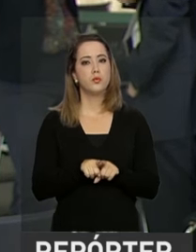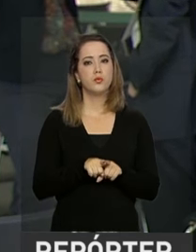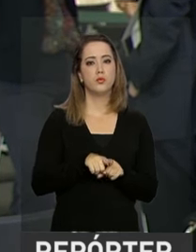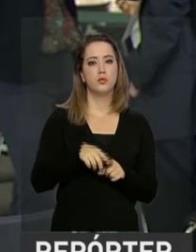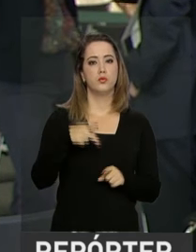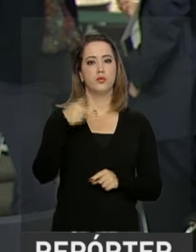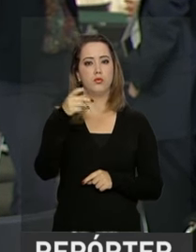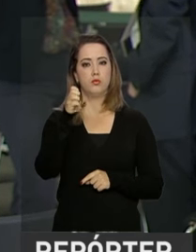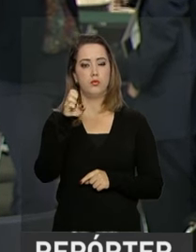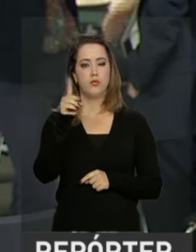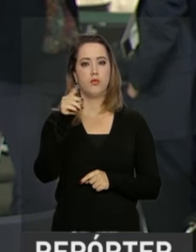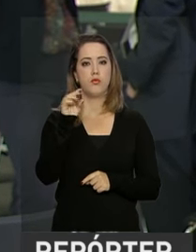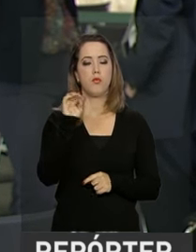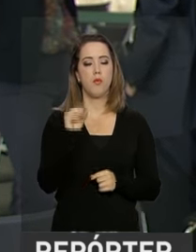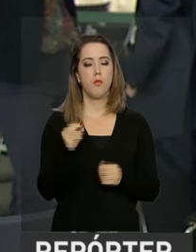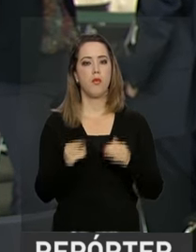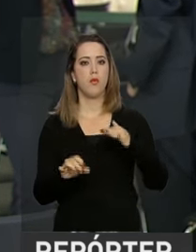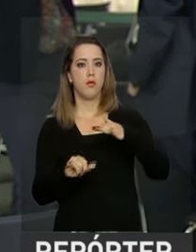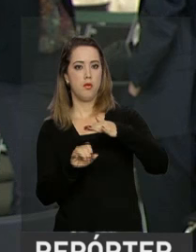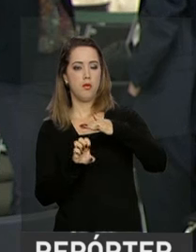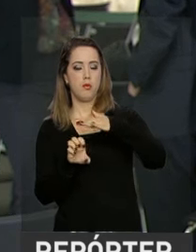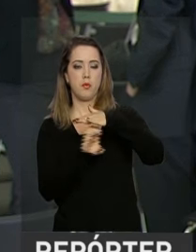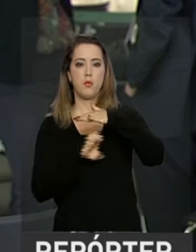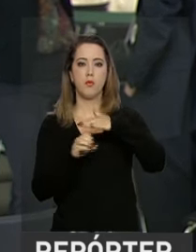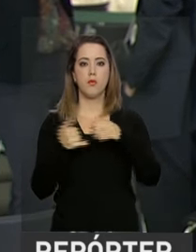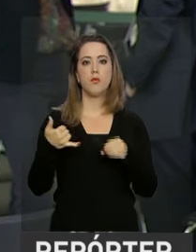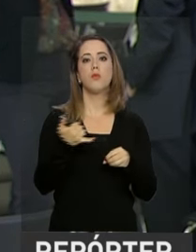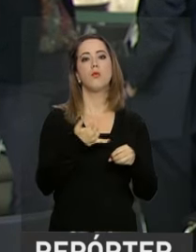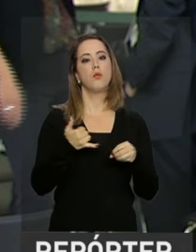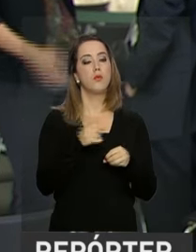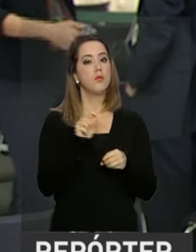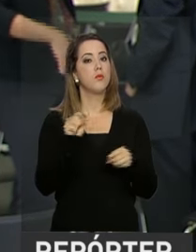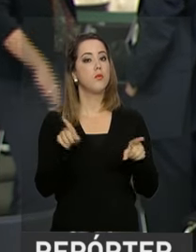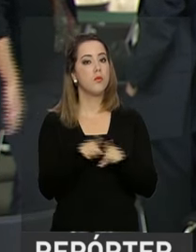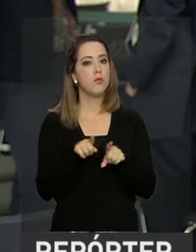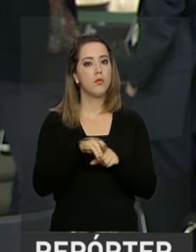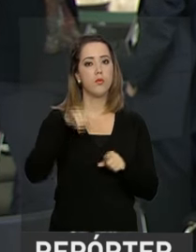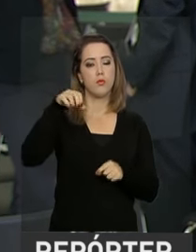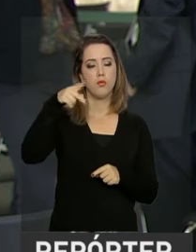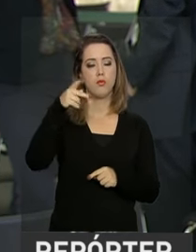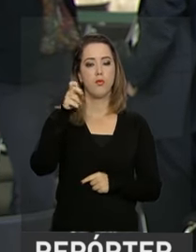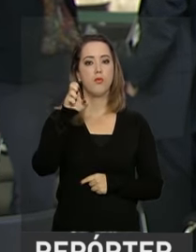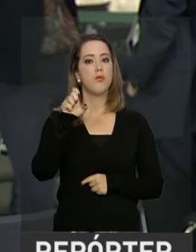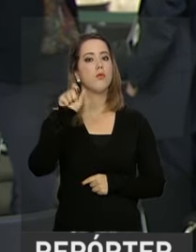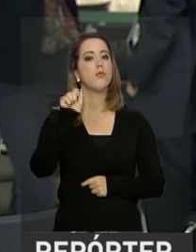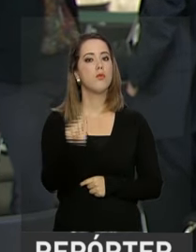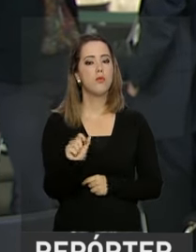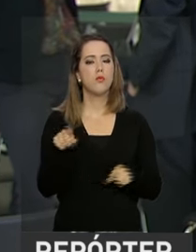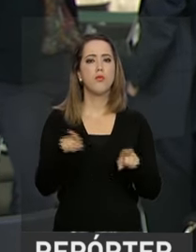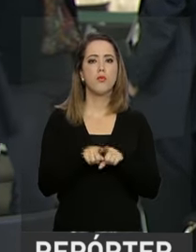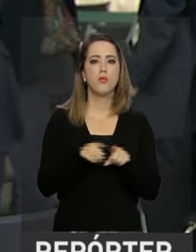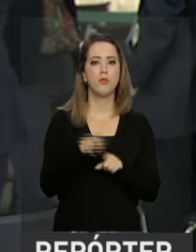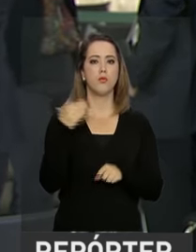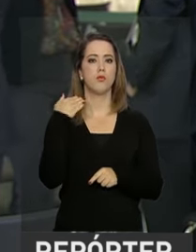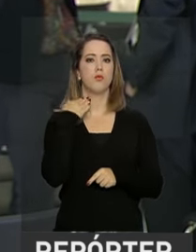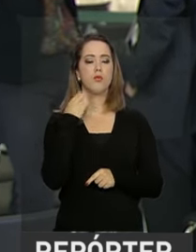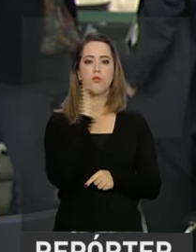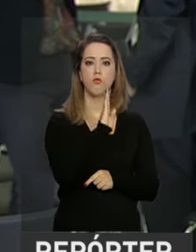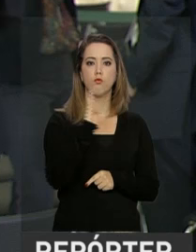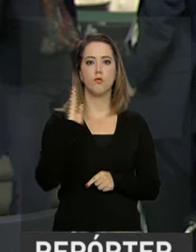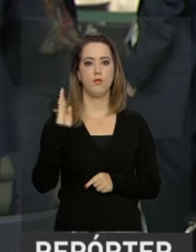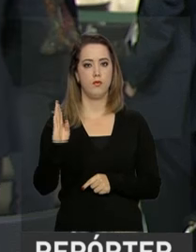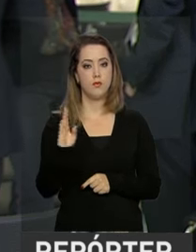Pedro Parente na Petrobras, Ernesto Lazardo no IPEA e Paulo Caffarelli no Banco do Brasil. A